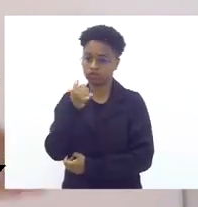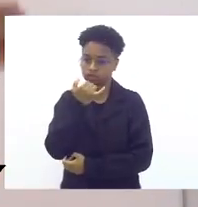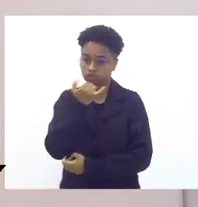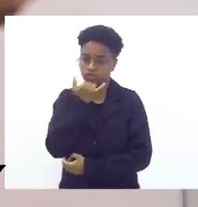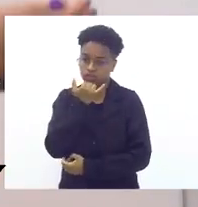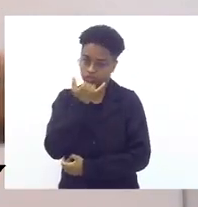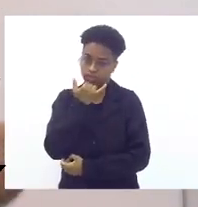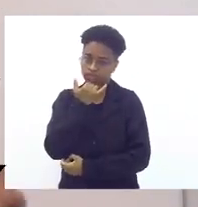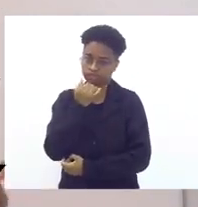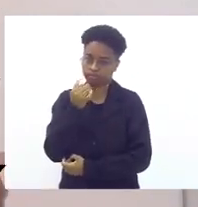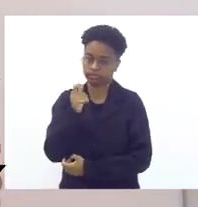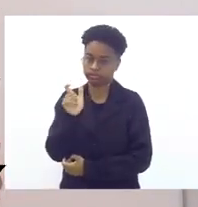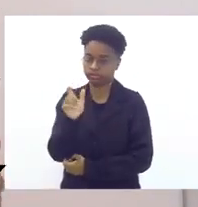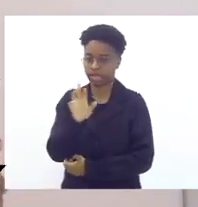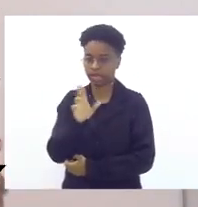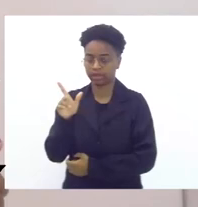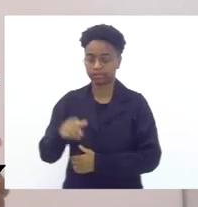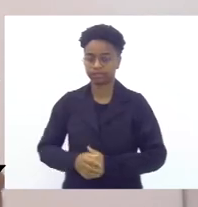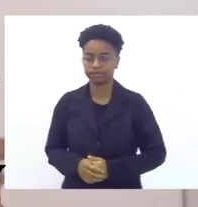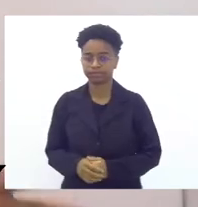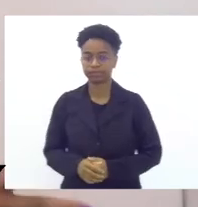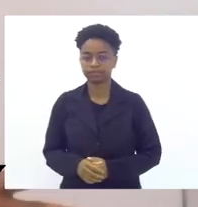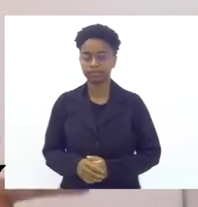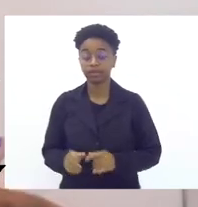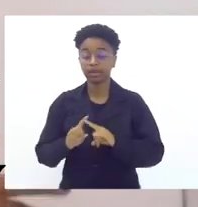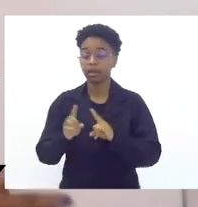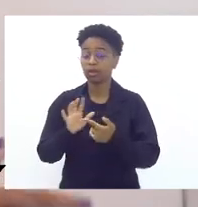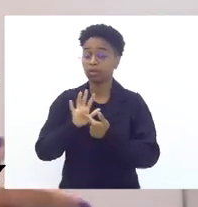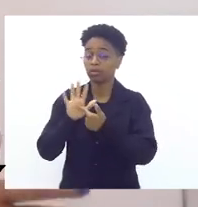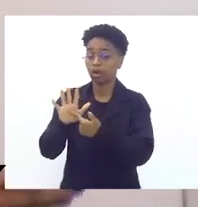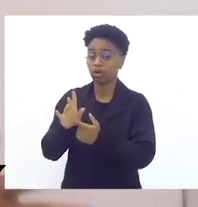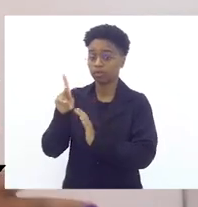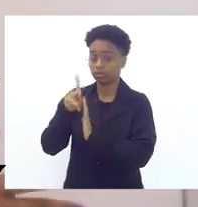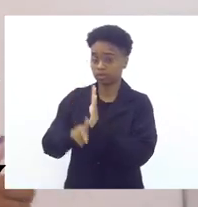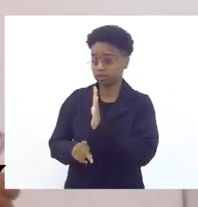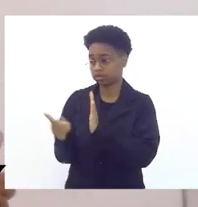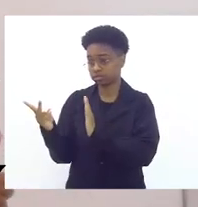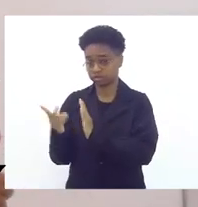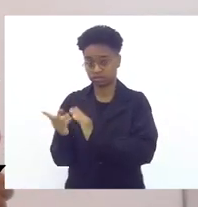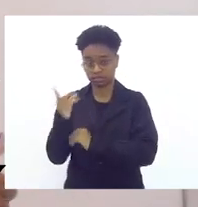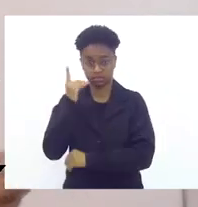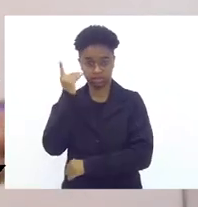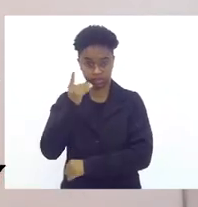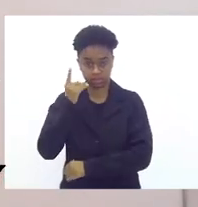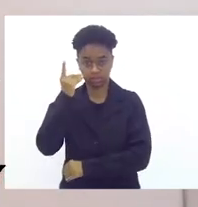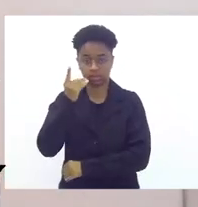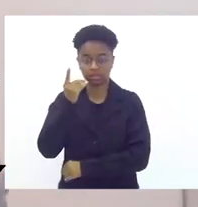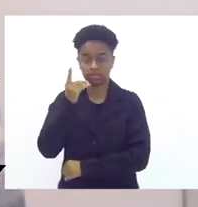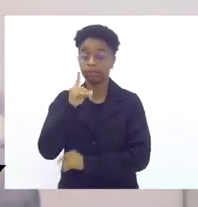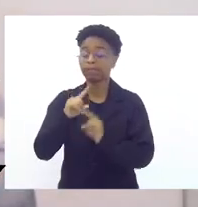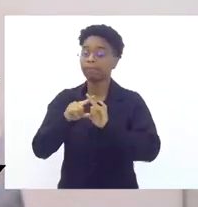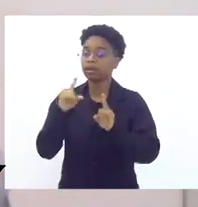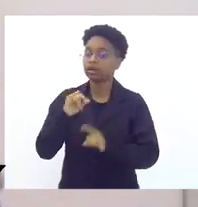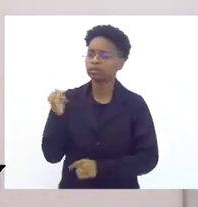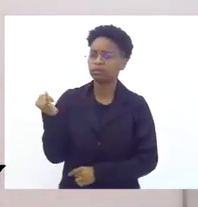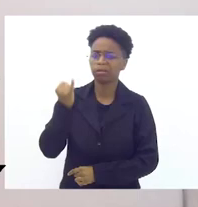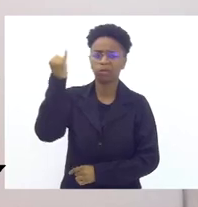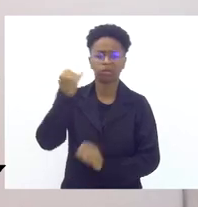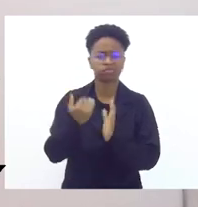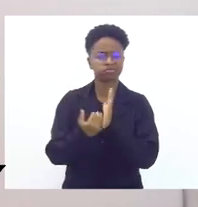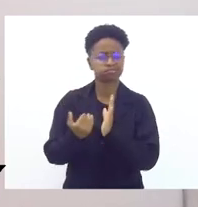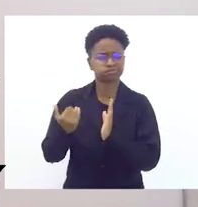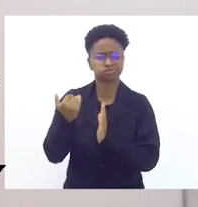que apresenta o projeto é aos Deputados de mim e Deputado Luiz Paulo é importantíssimo